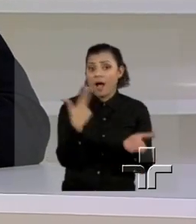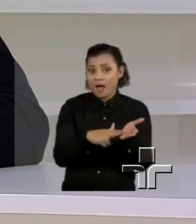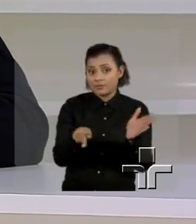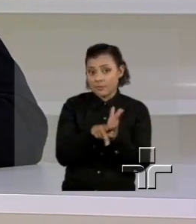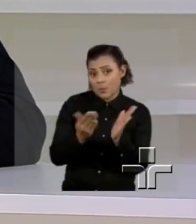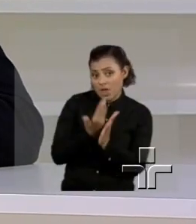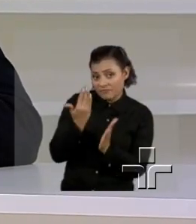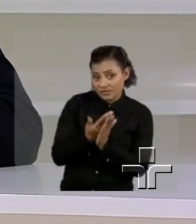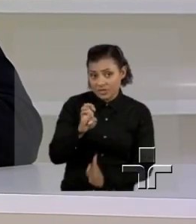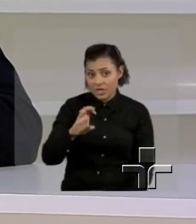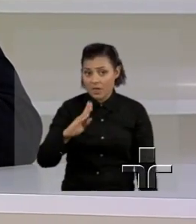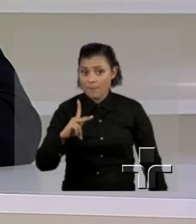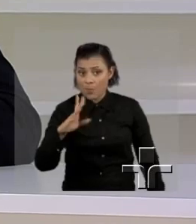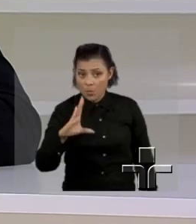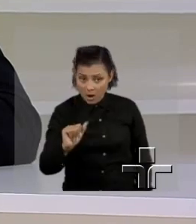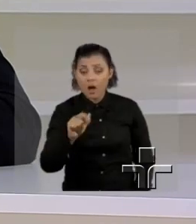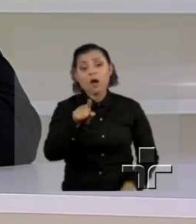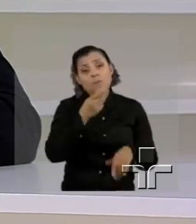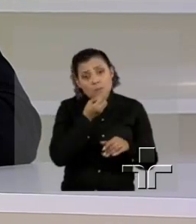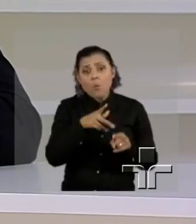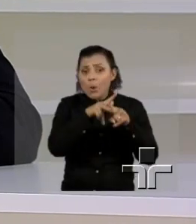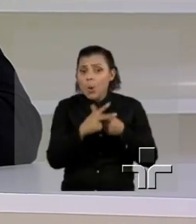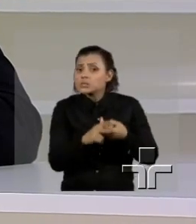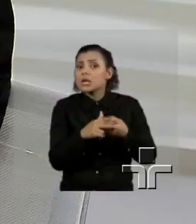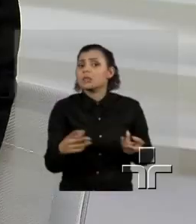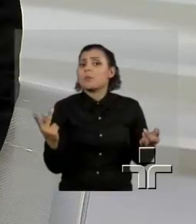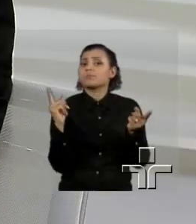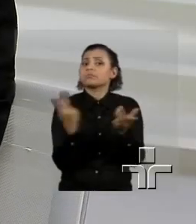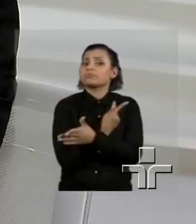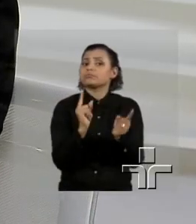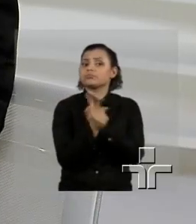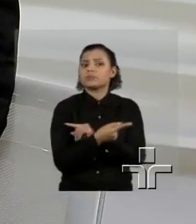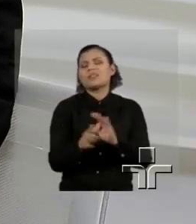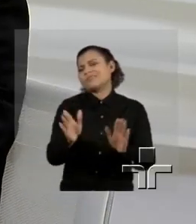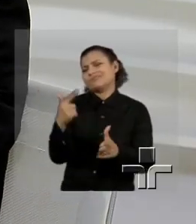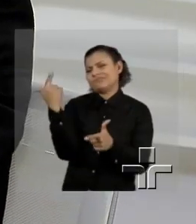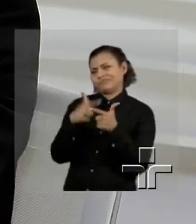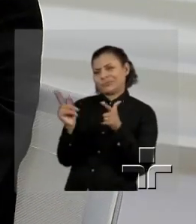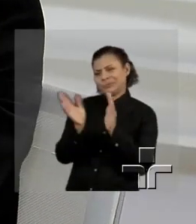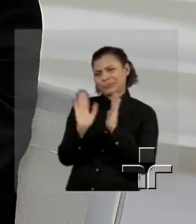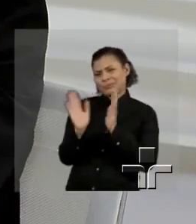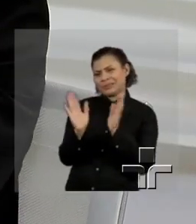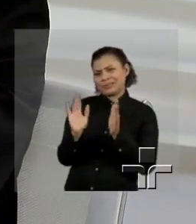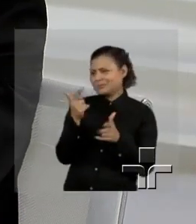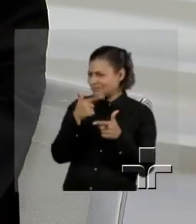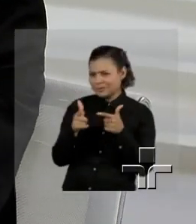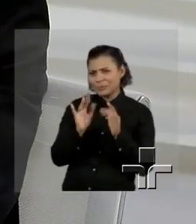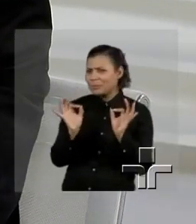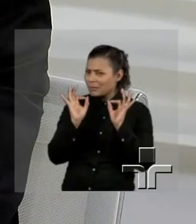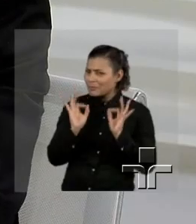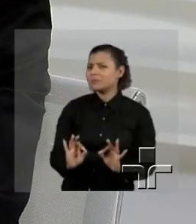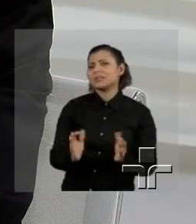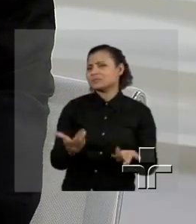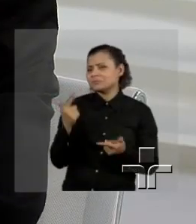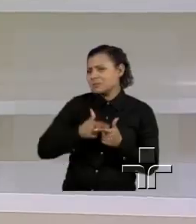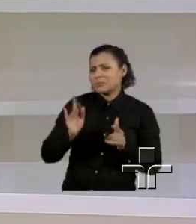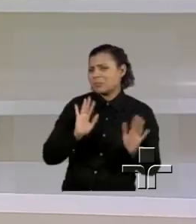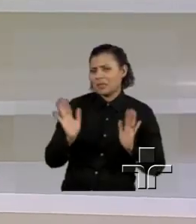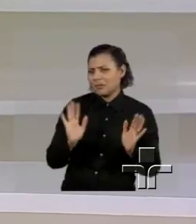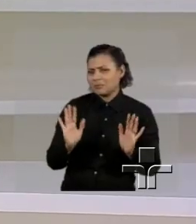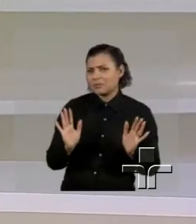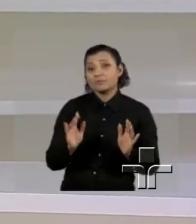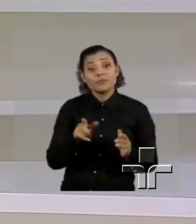desse pequeno grupo que vive no Twitter, né? Certo. Então, essas coisas, elas tiram, inclusive, a